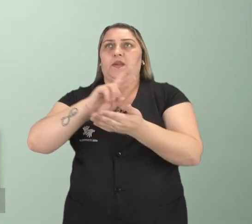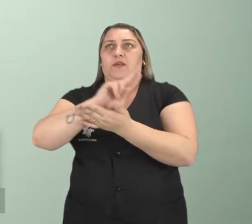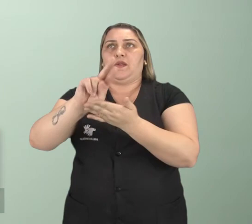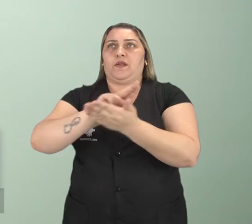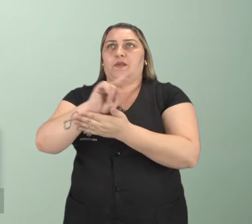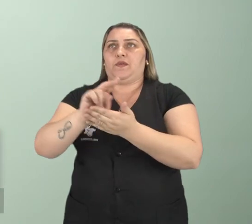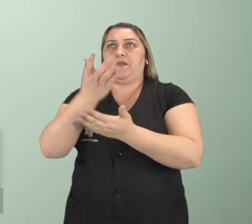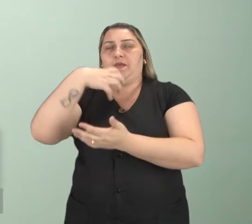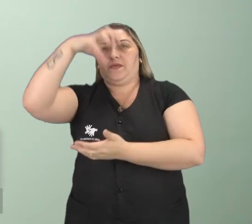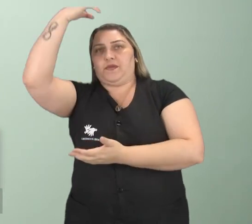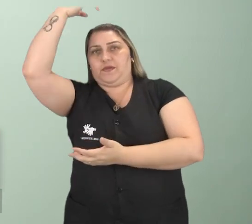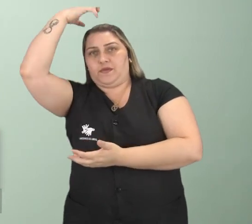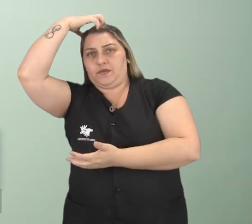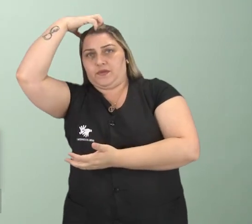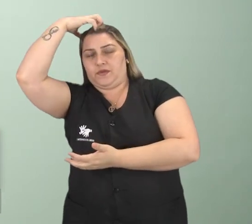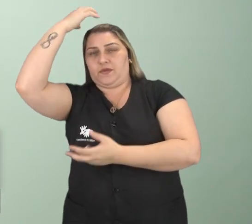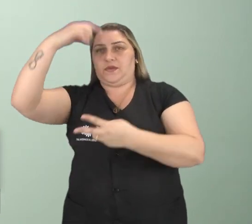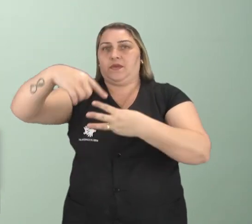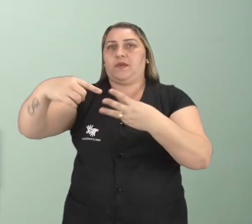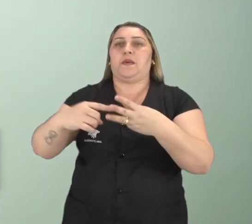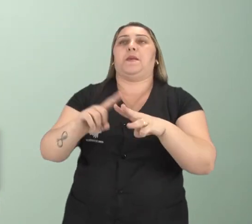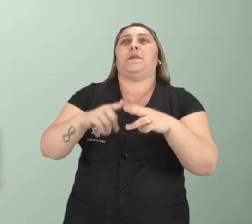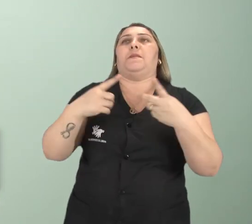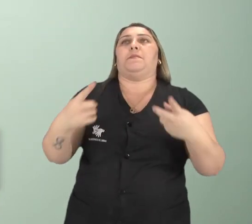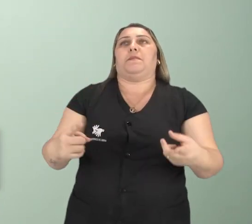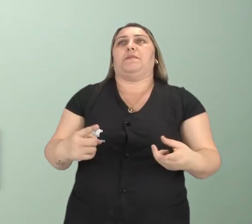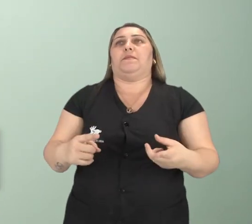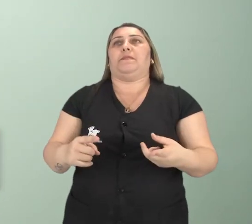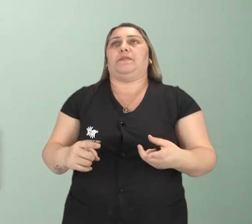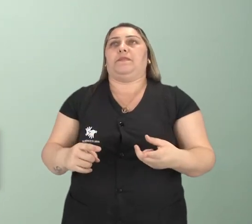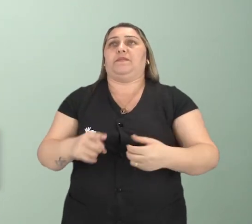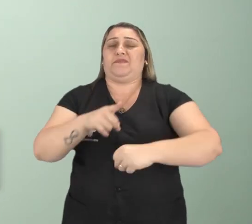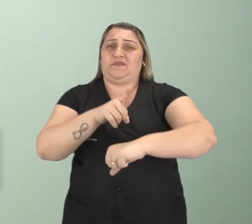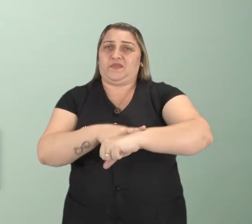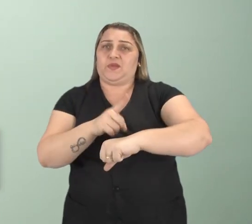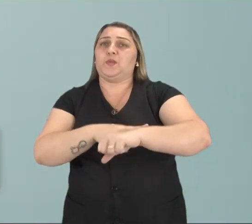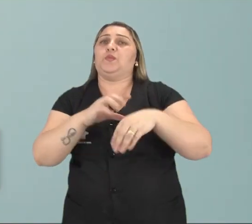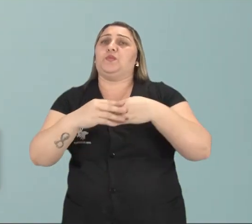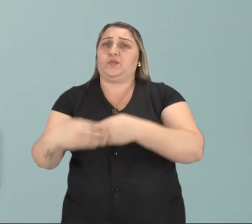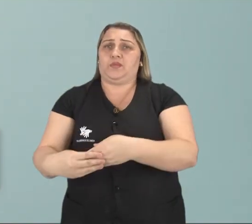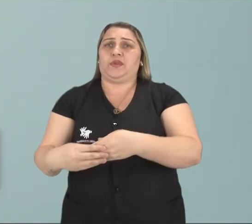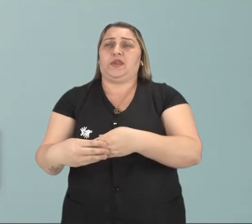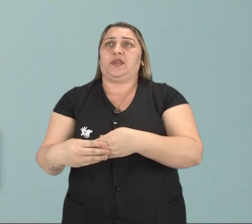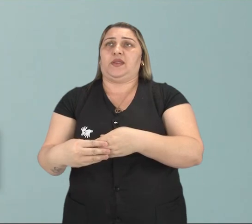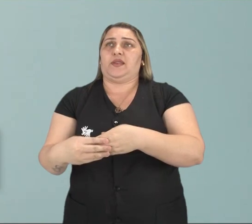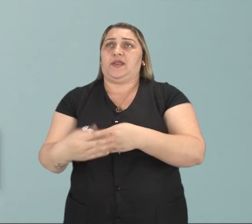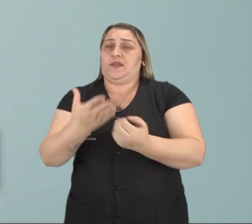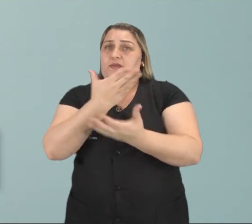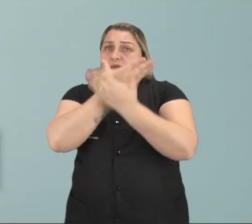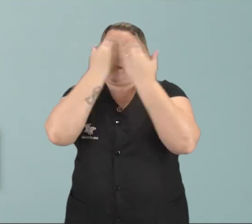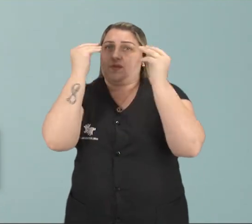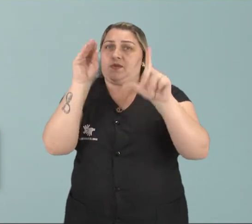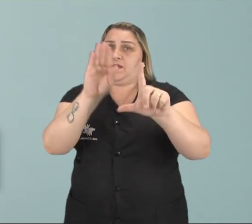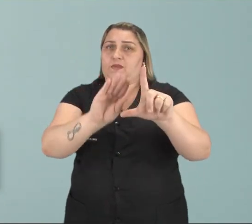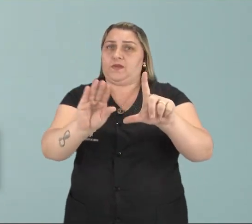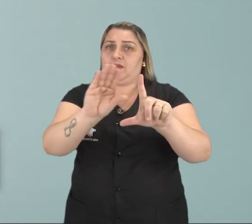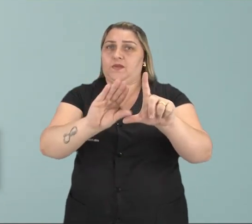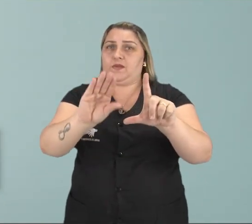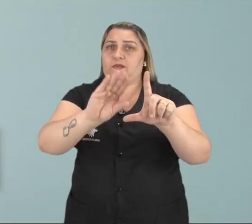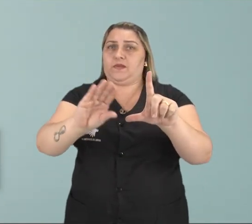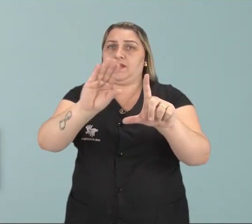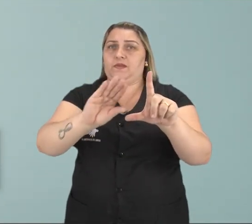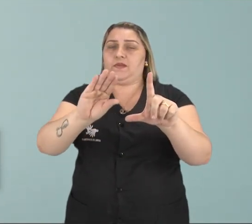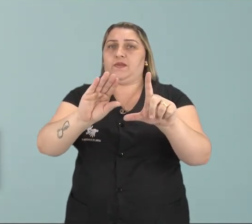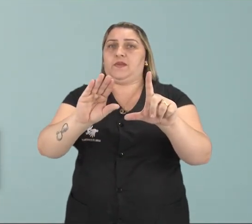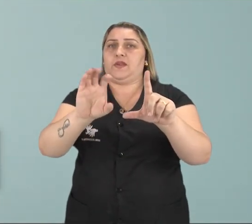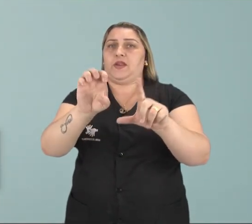vários reinos, não só esses três, mas, assim, por conta do tempo a gente trouxe esse. E não esqueçam de acessar a